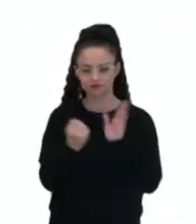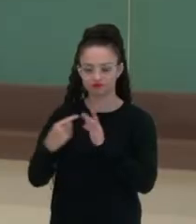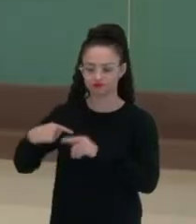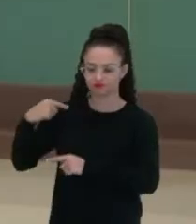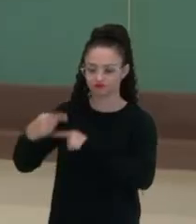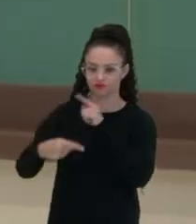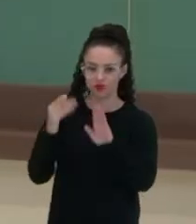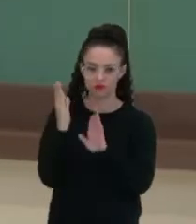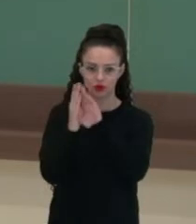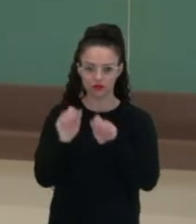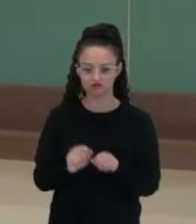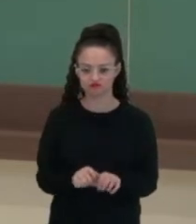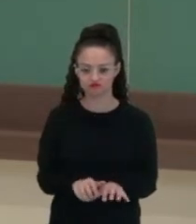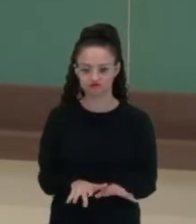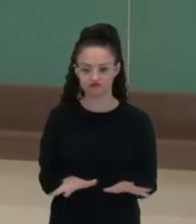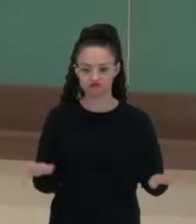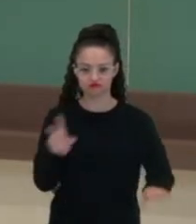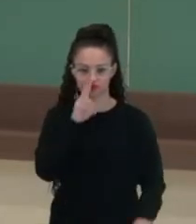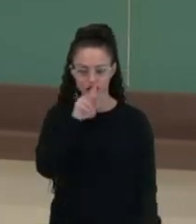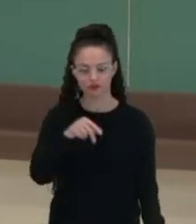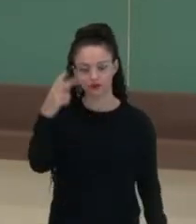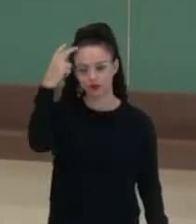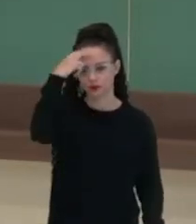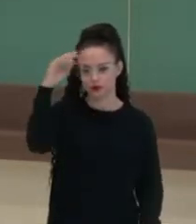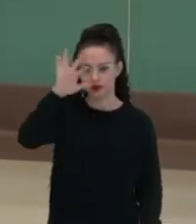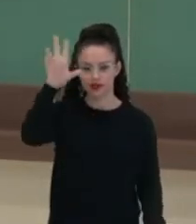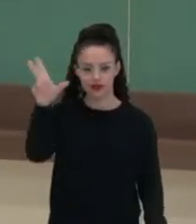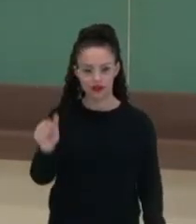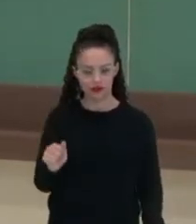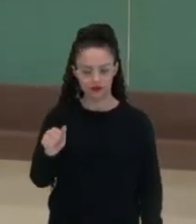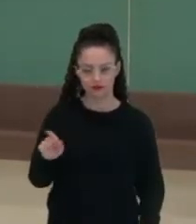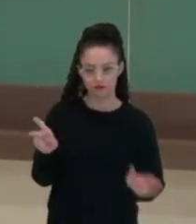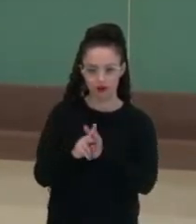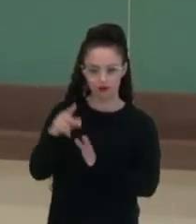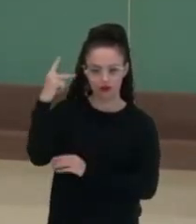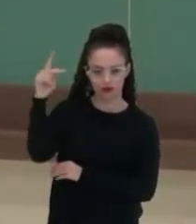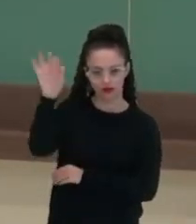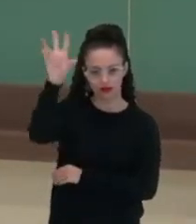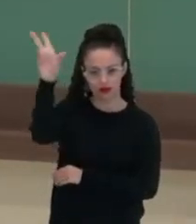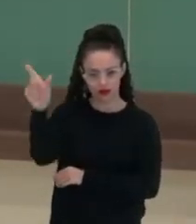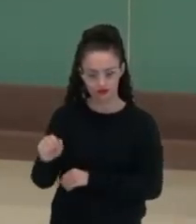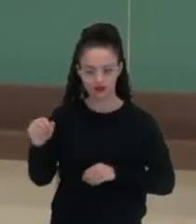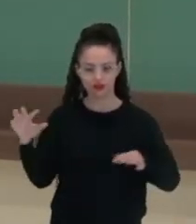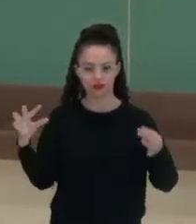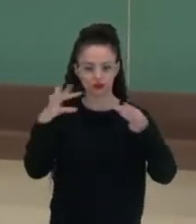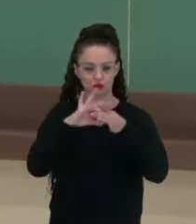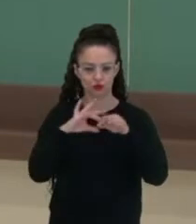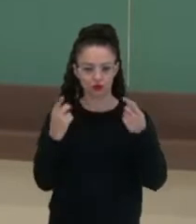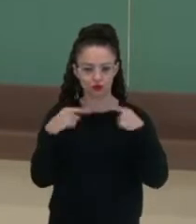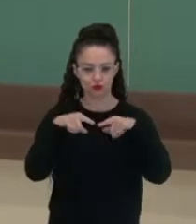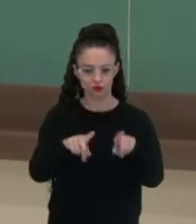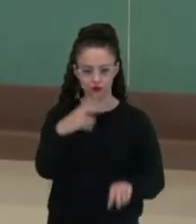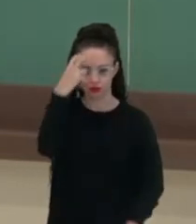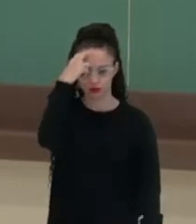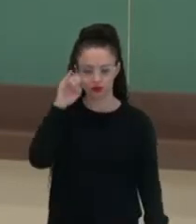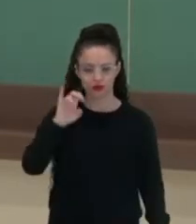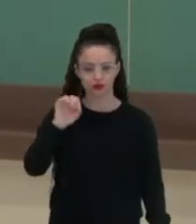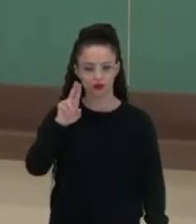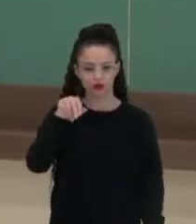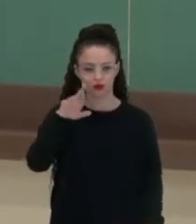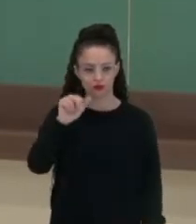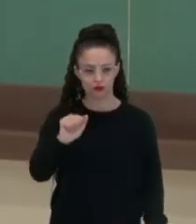duradoura, né? Então a cultura afro, né, veio da África com a cultura iorubá, né, que traz muita força